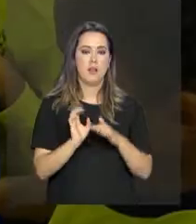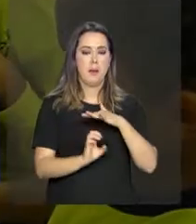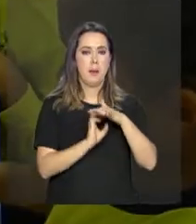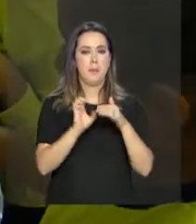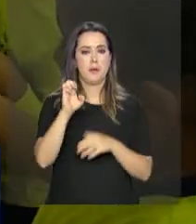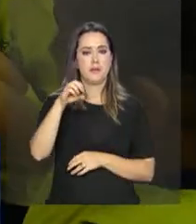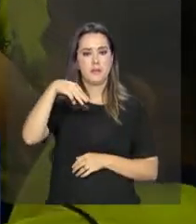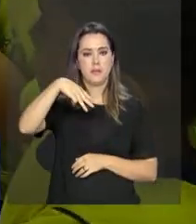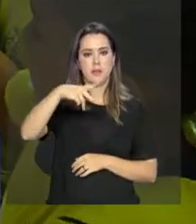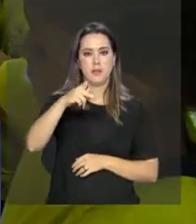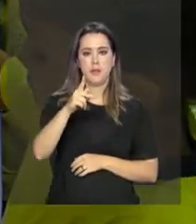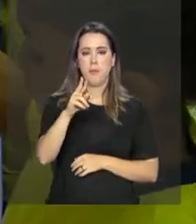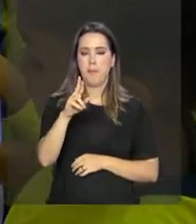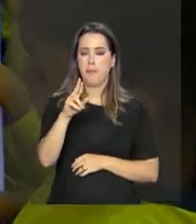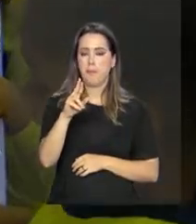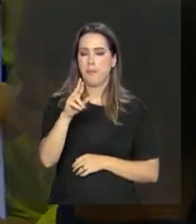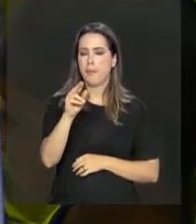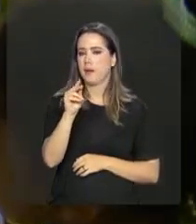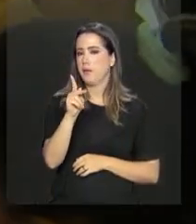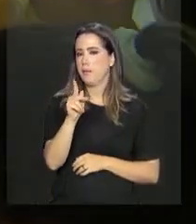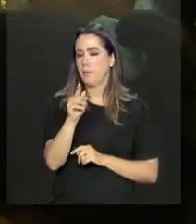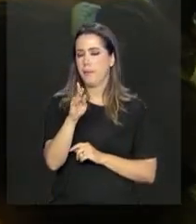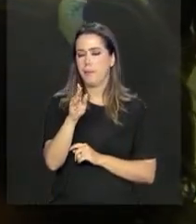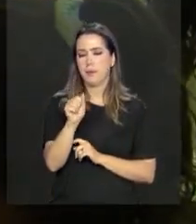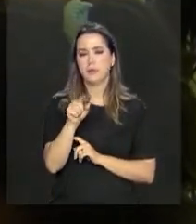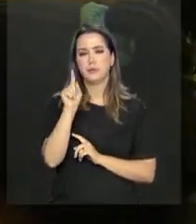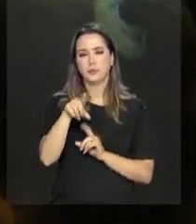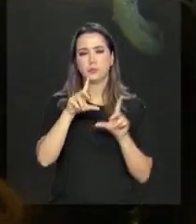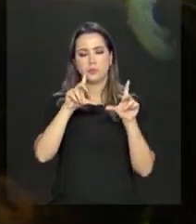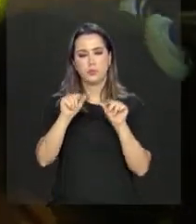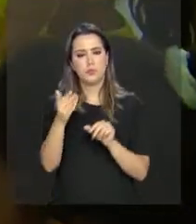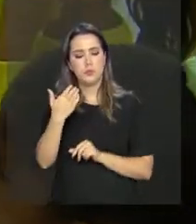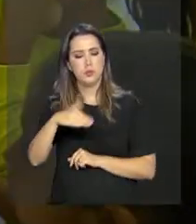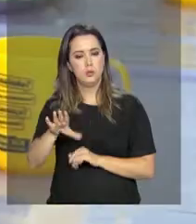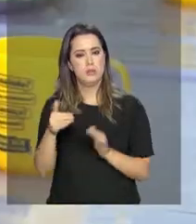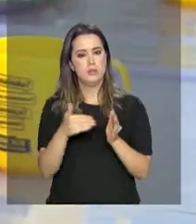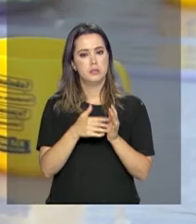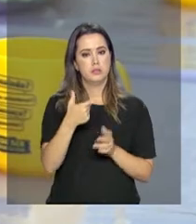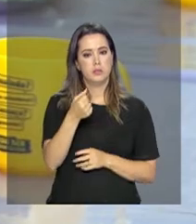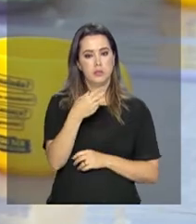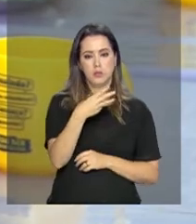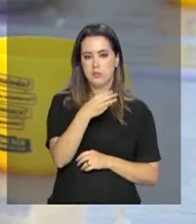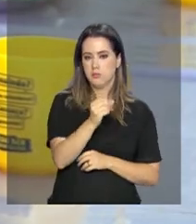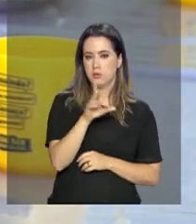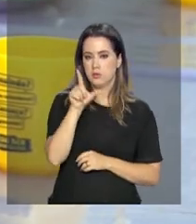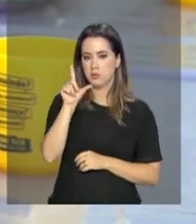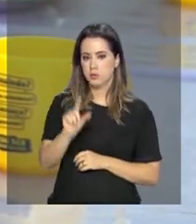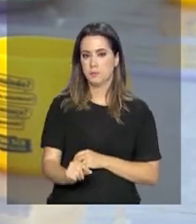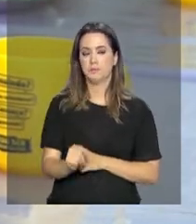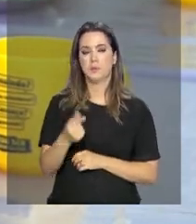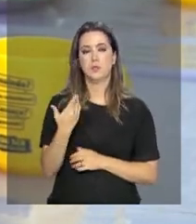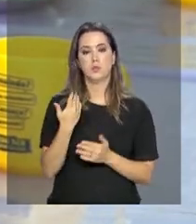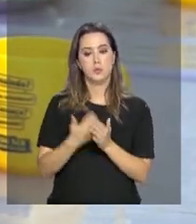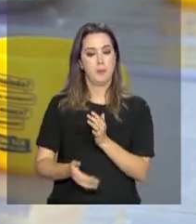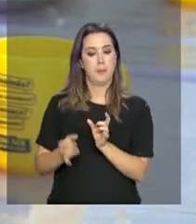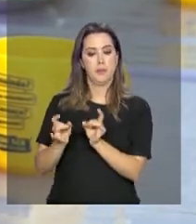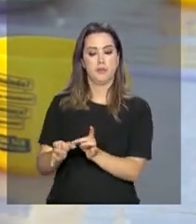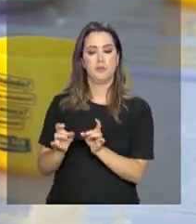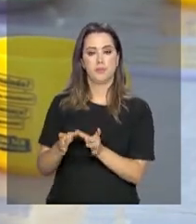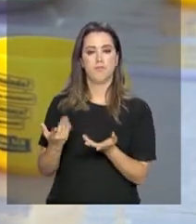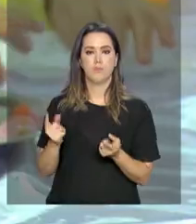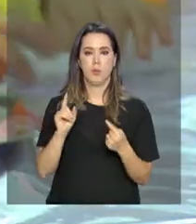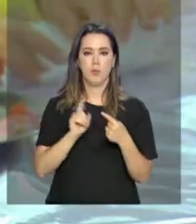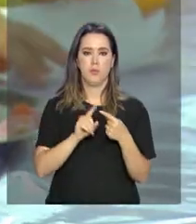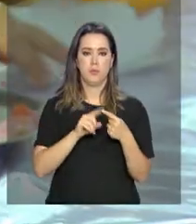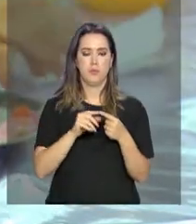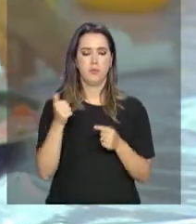das iniciativas para reduzir essas perdas pela metade até 2030, como prevê uma das metas dos